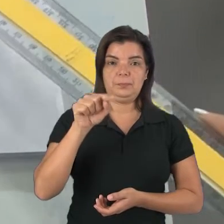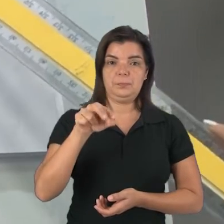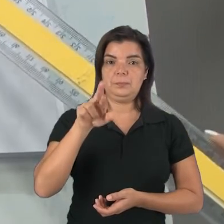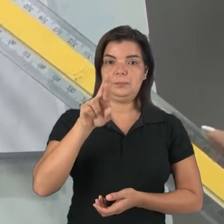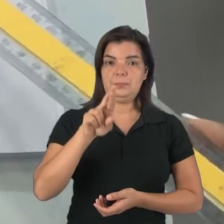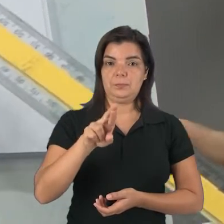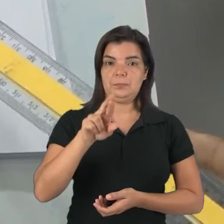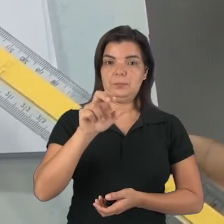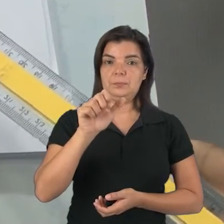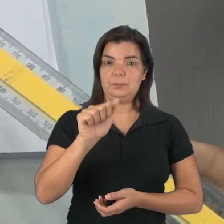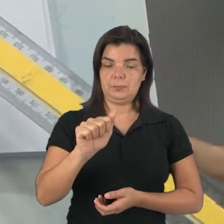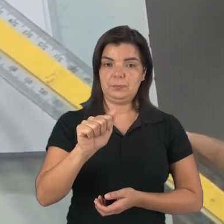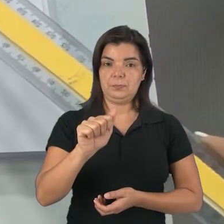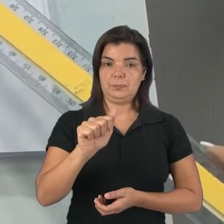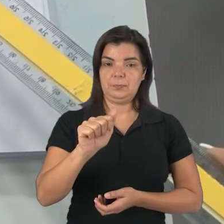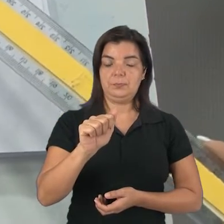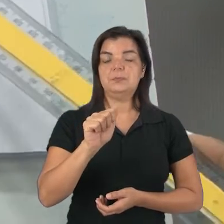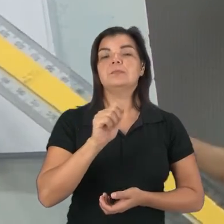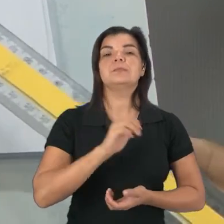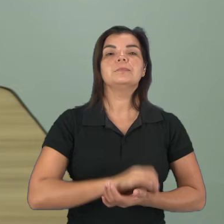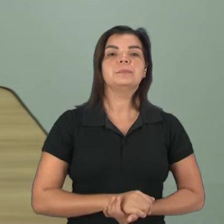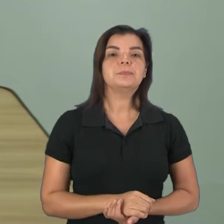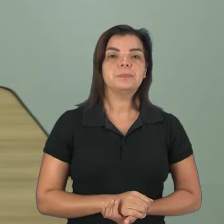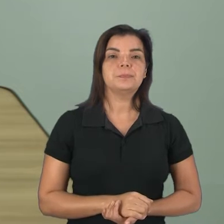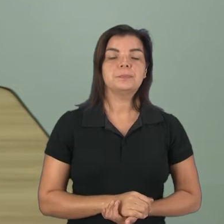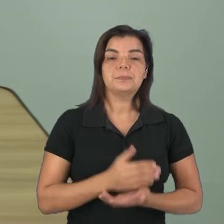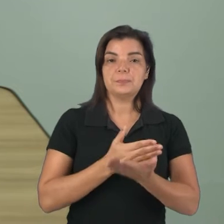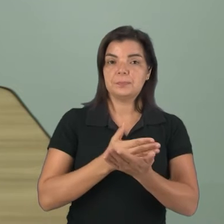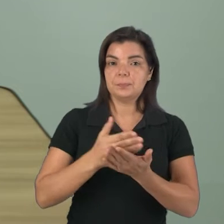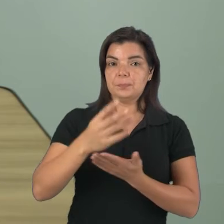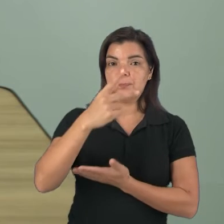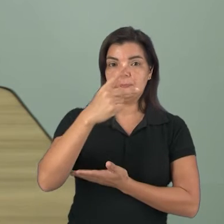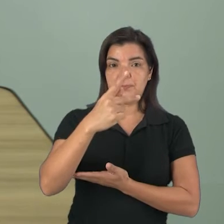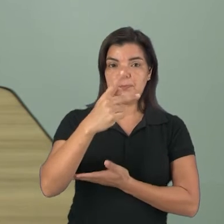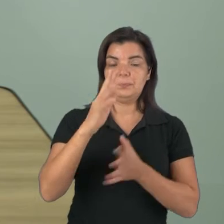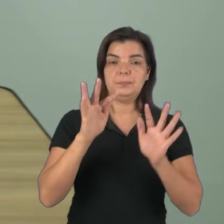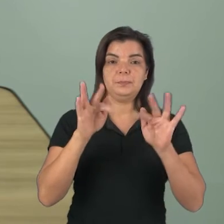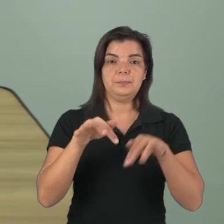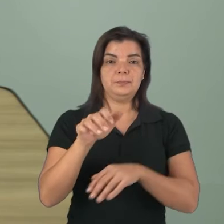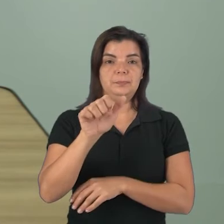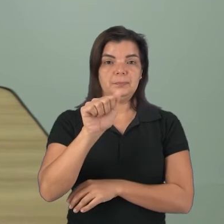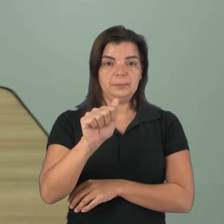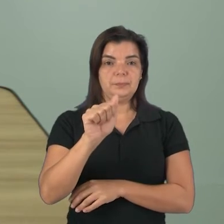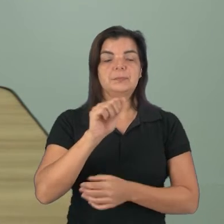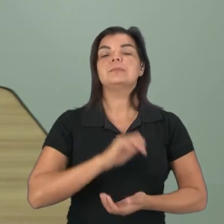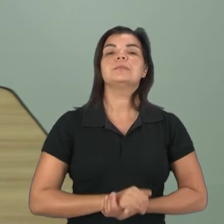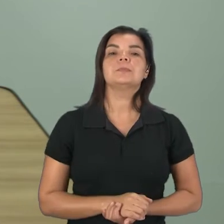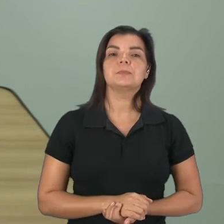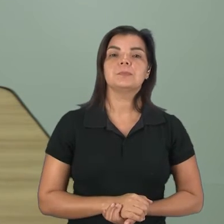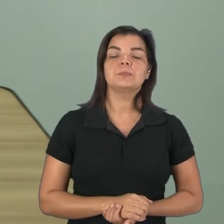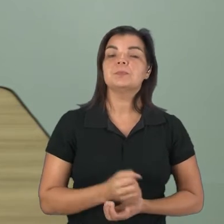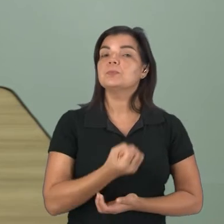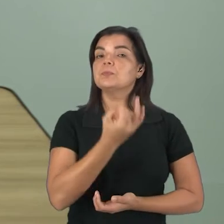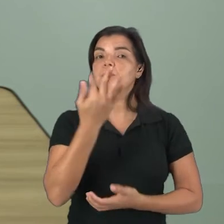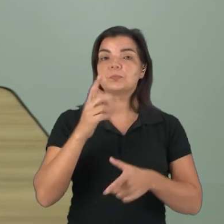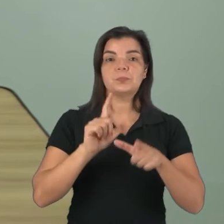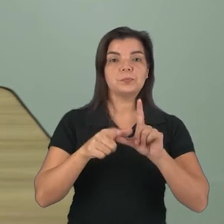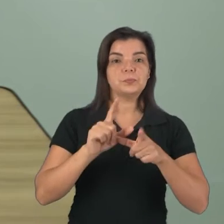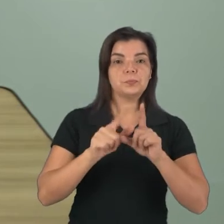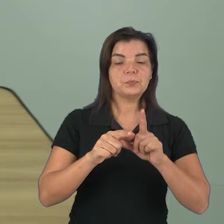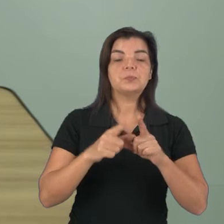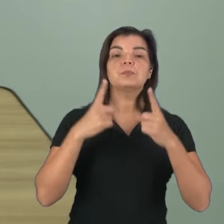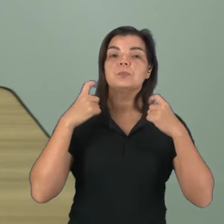o r a pêra inicia com a letra p e termina com a letra A vamos contar quantas